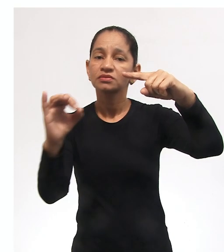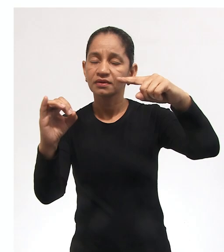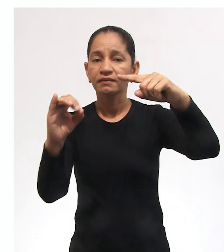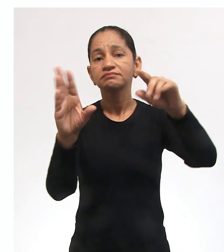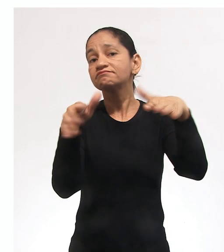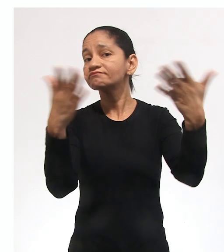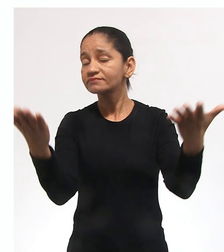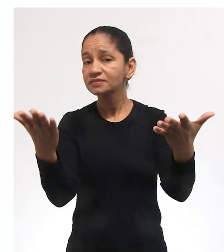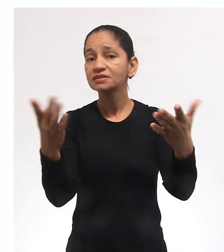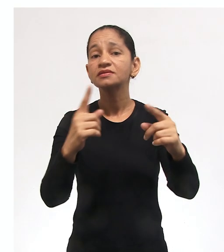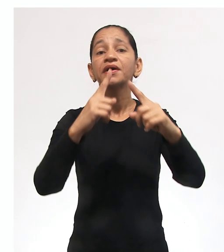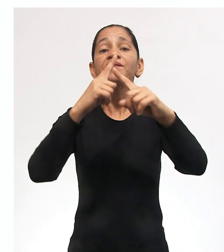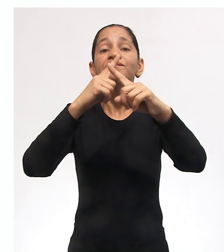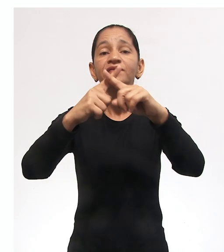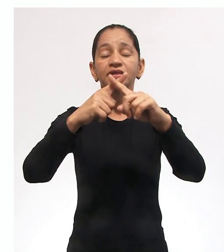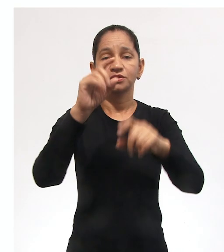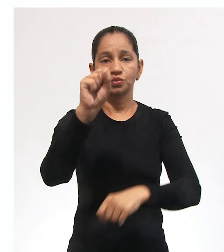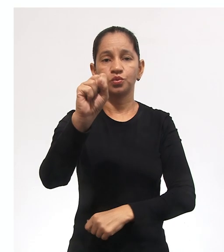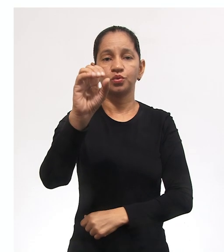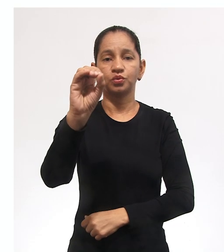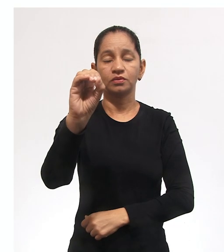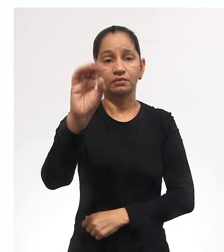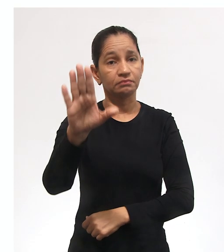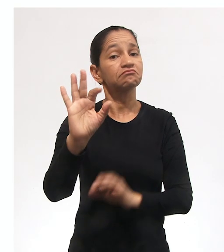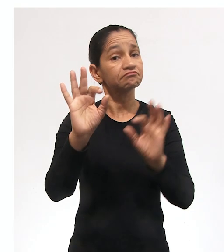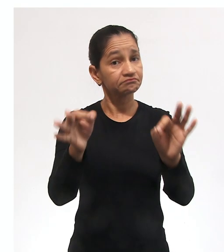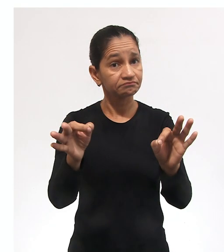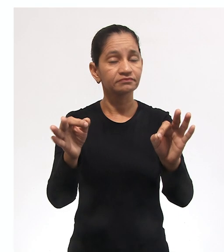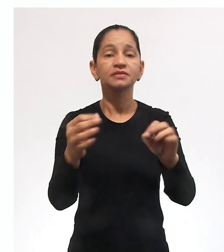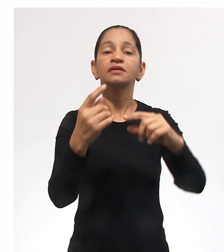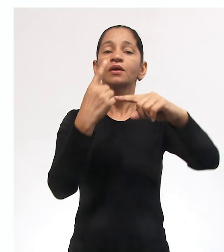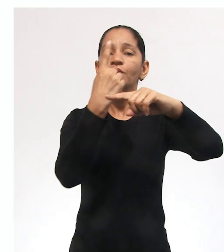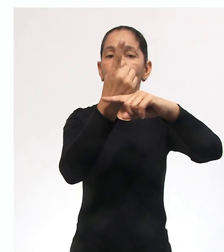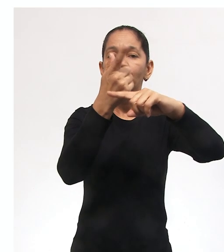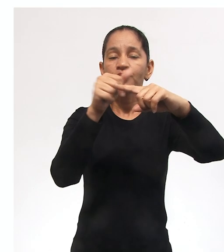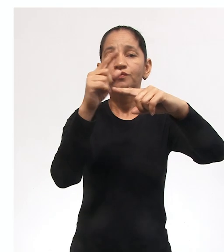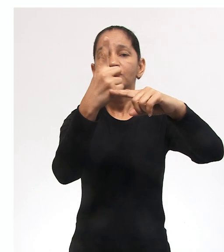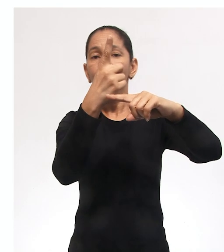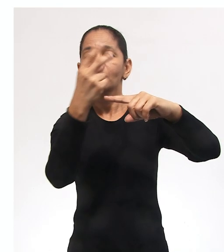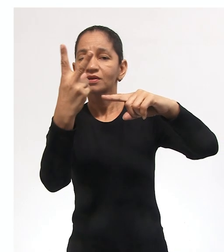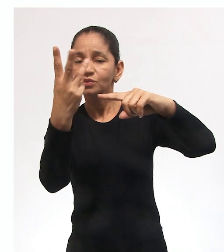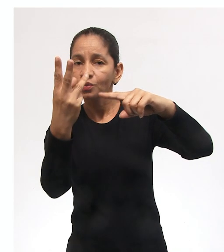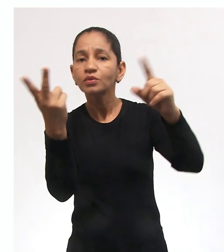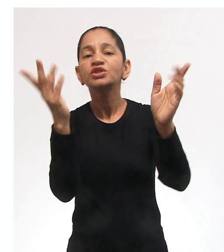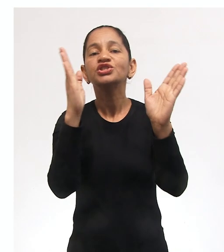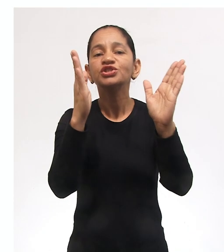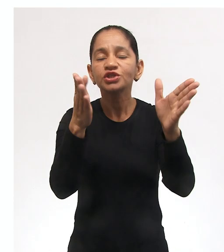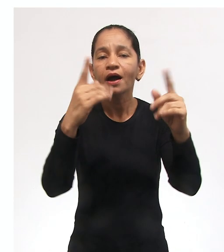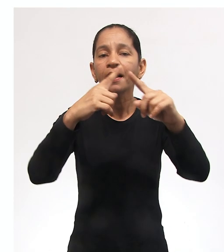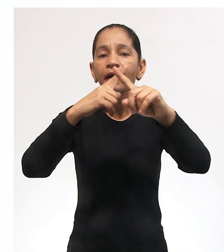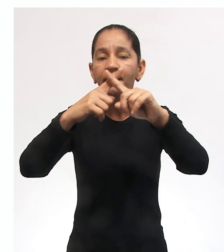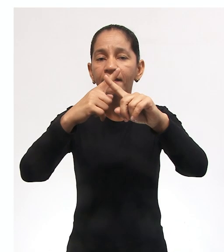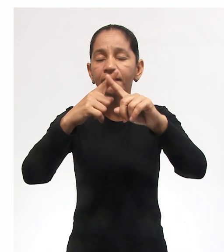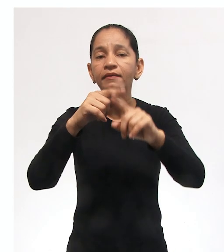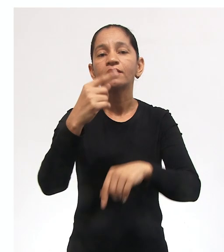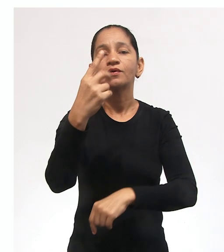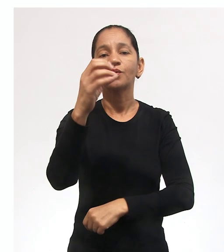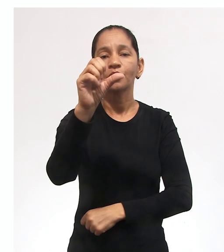100 vezes 80. 112 dividido por 100 é igual a 1,12. 80 vezes